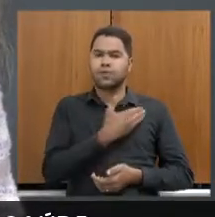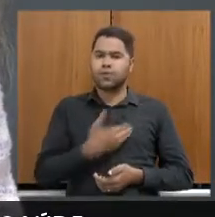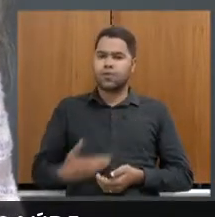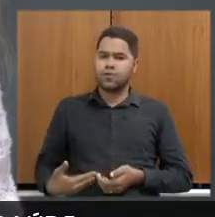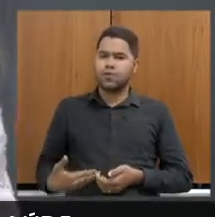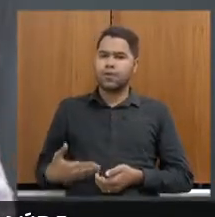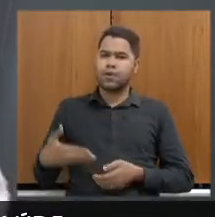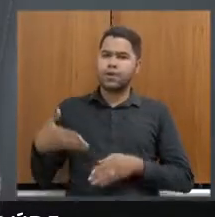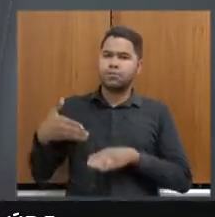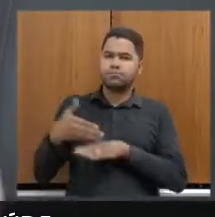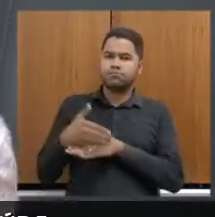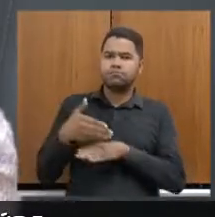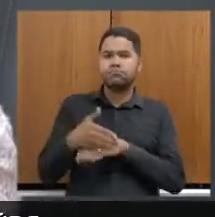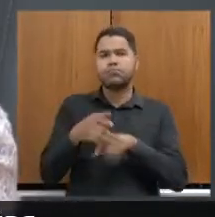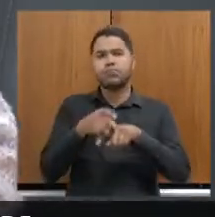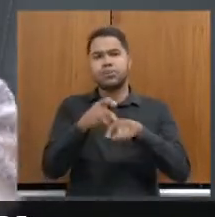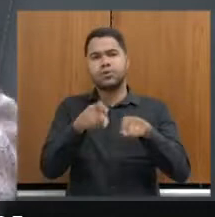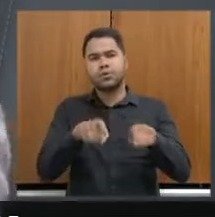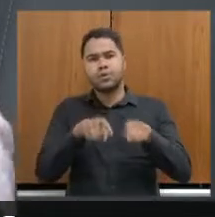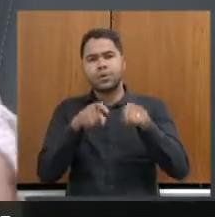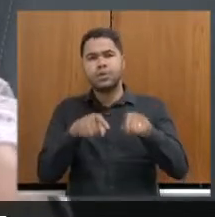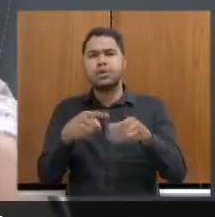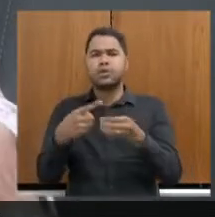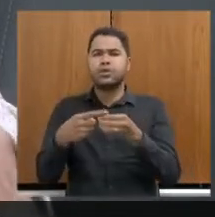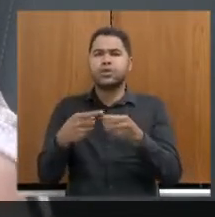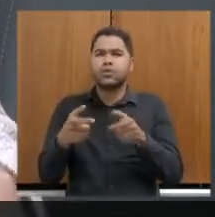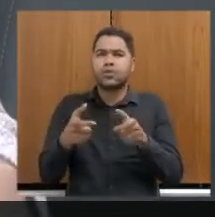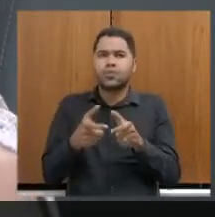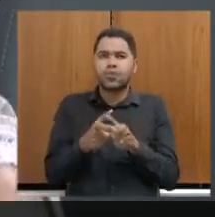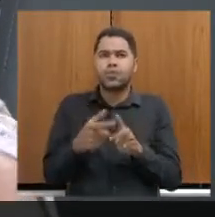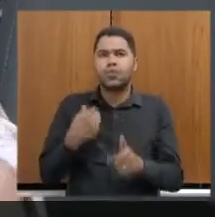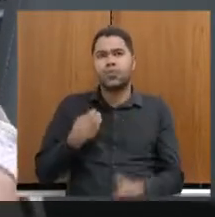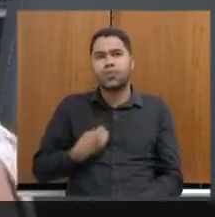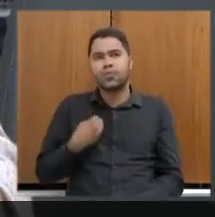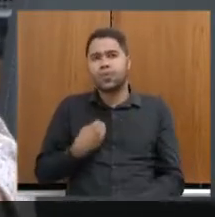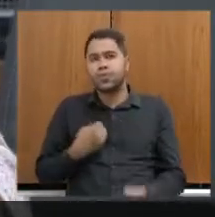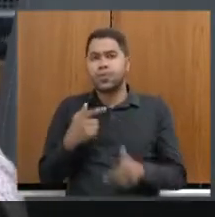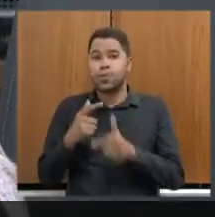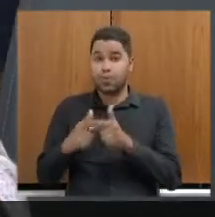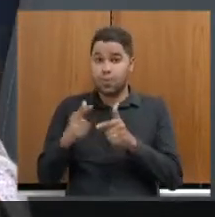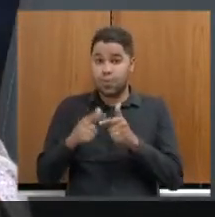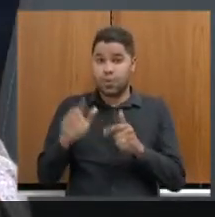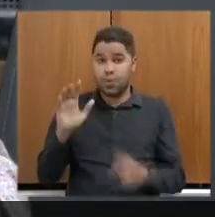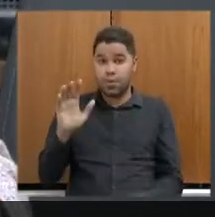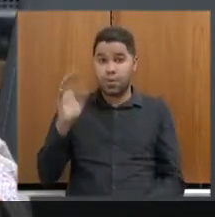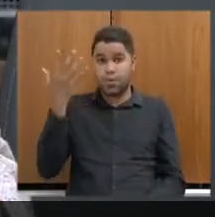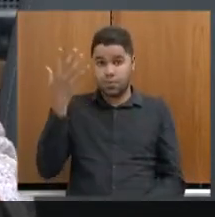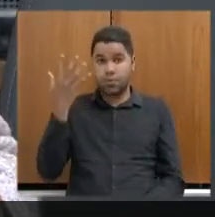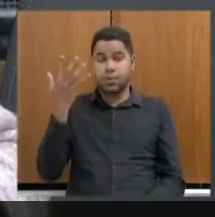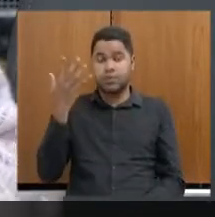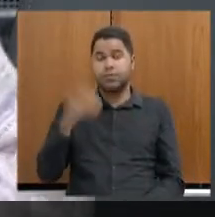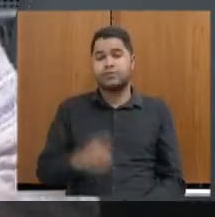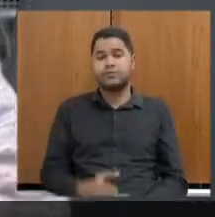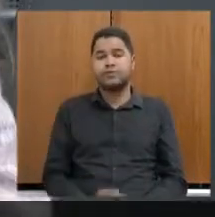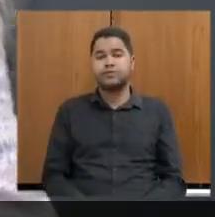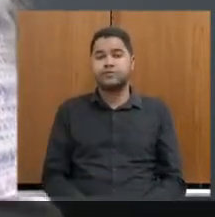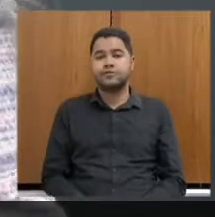presente no interior lá na cidade pequena onde a gente vive onde o problema acontece conosco